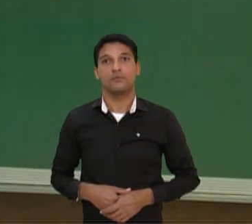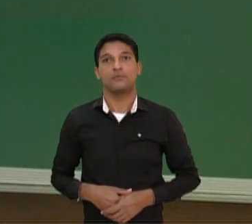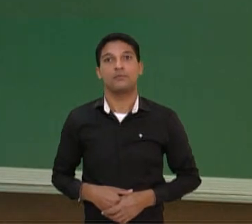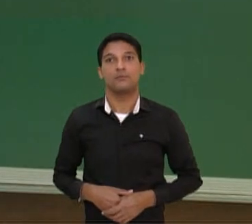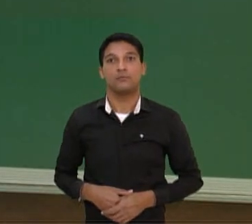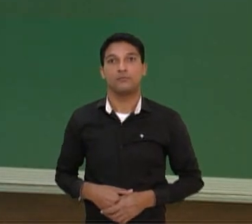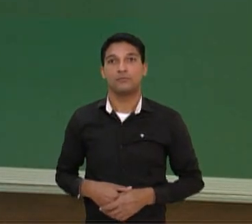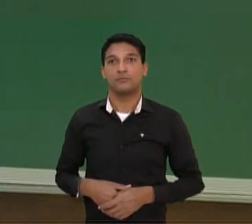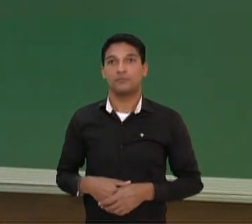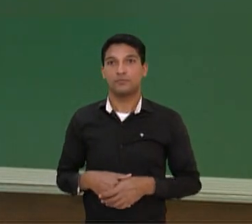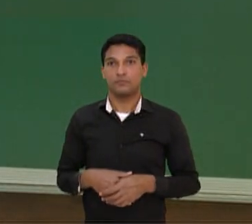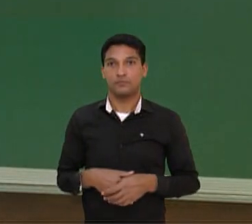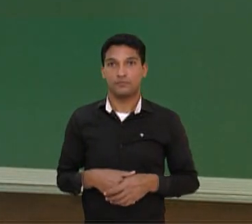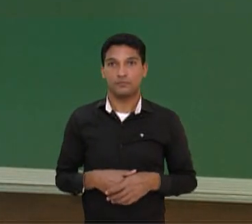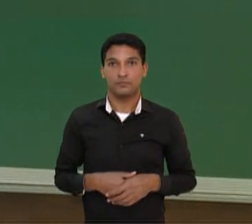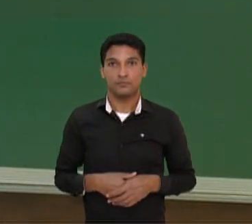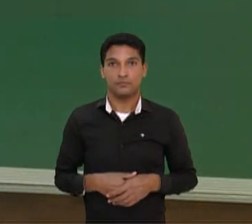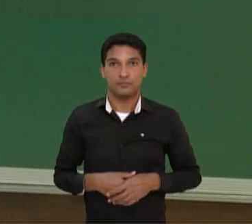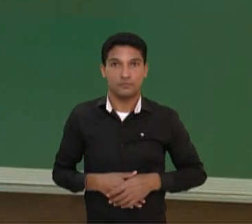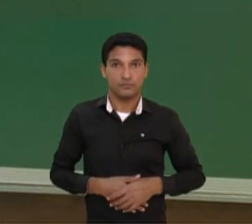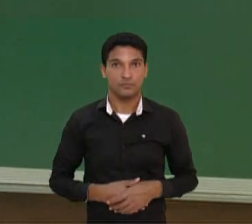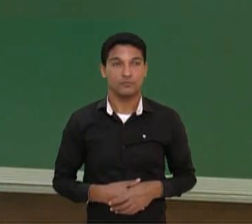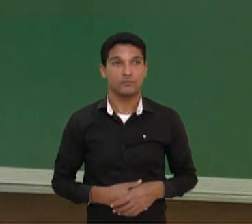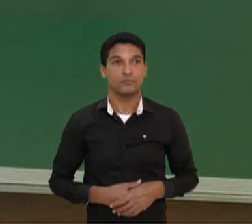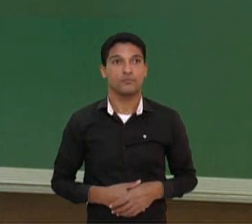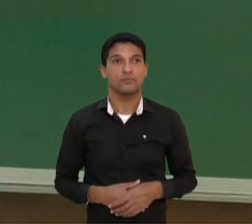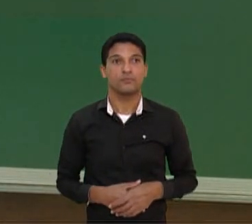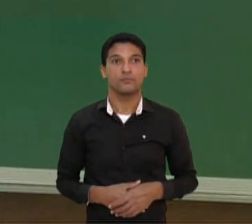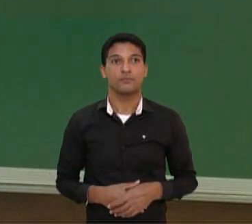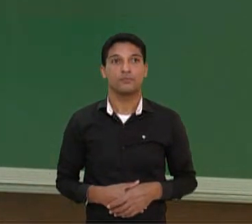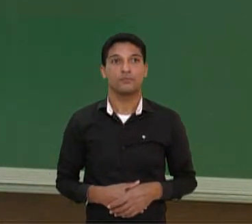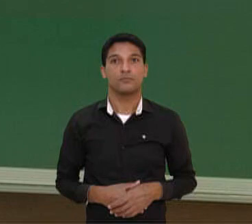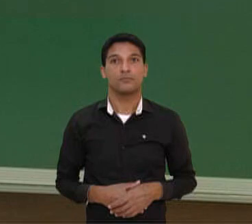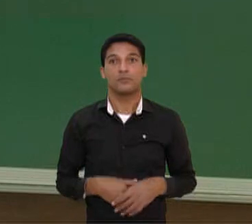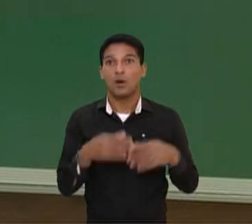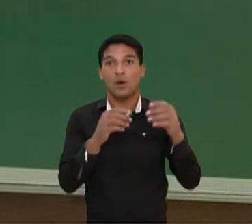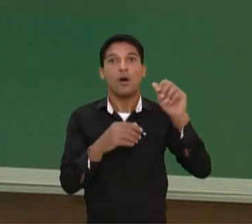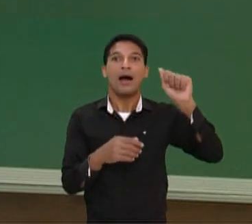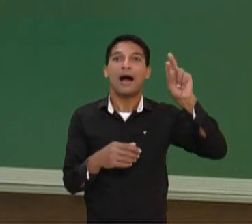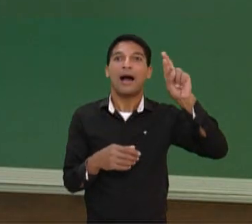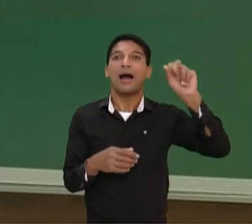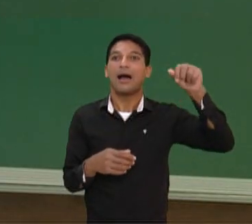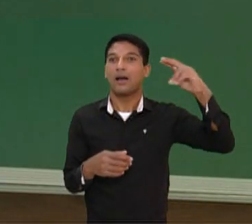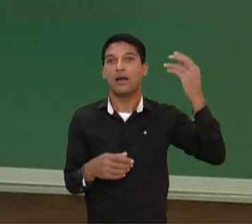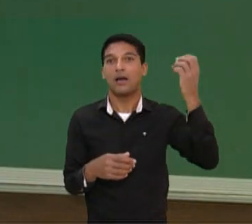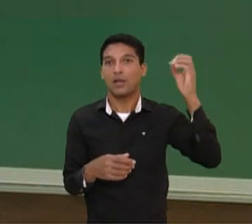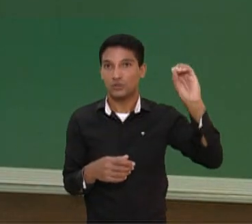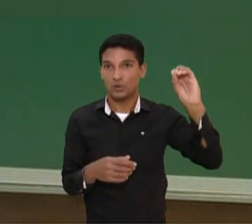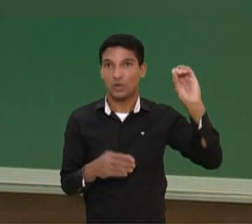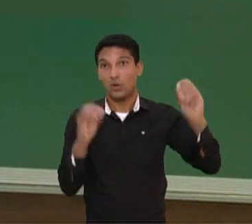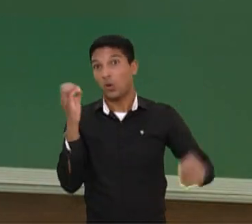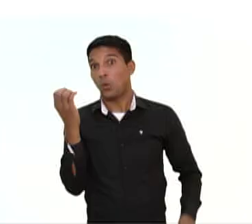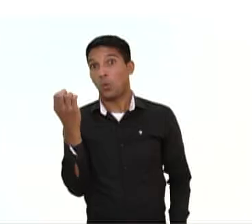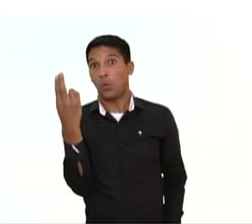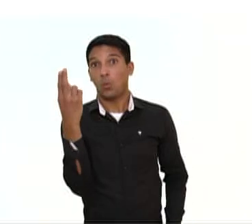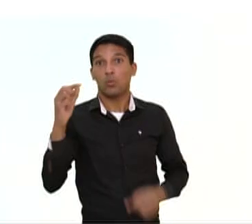uso combinação, certo? Vamos lá. Arranjo ou combinação? Aquela